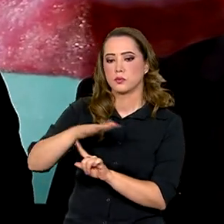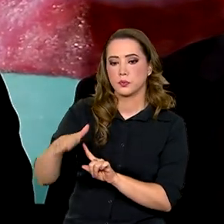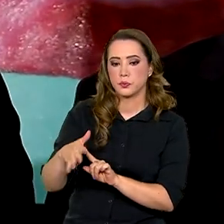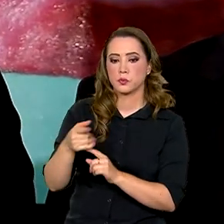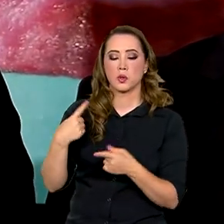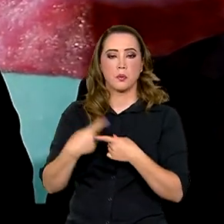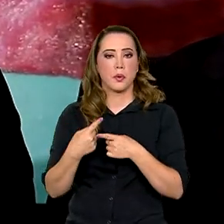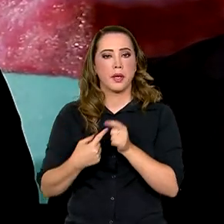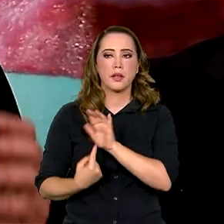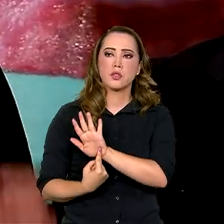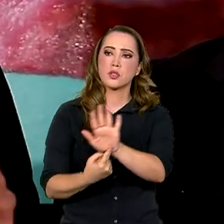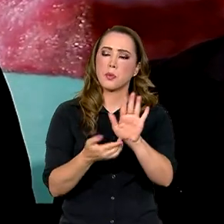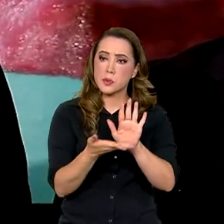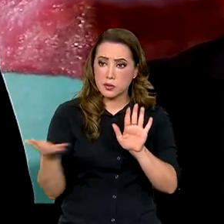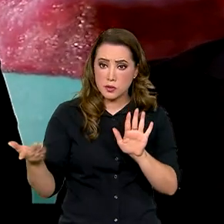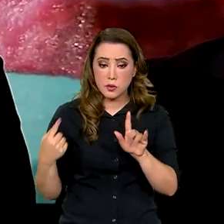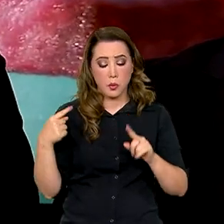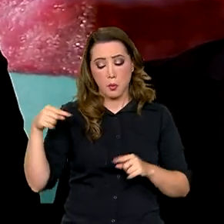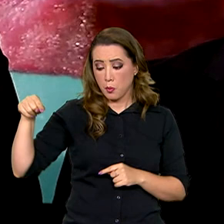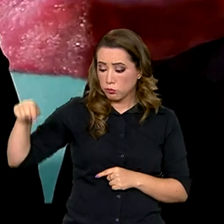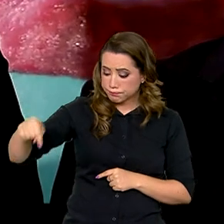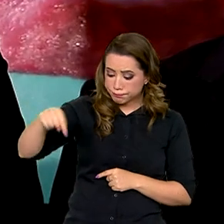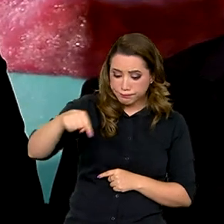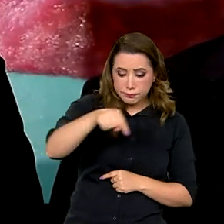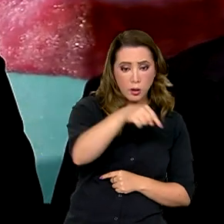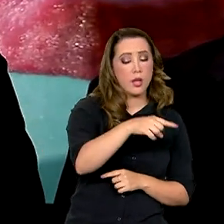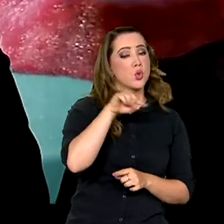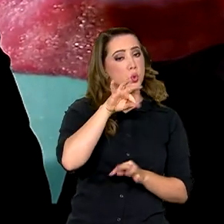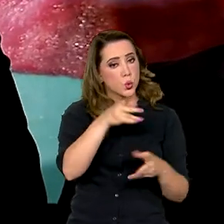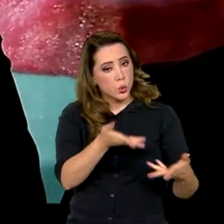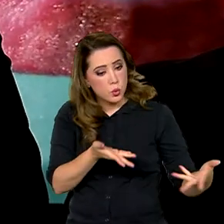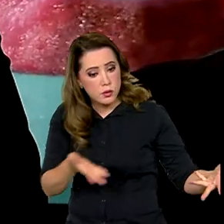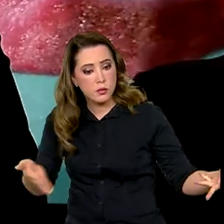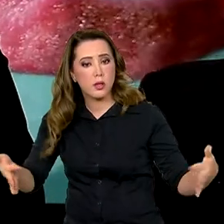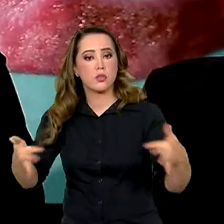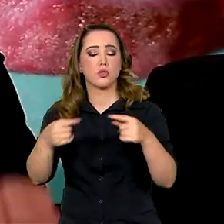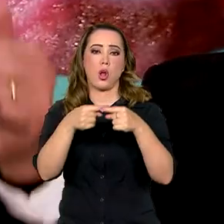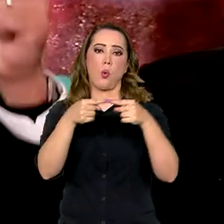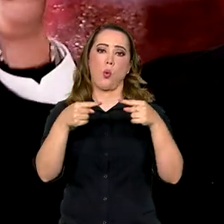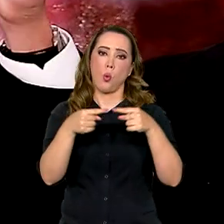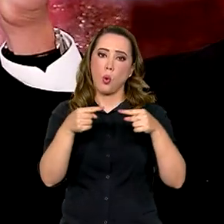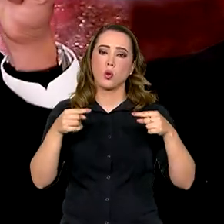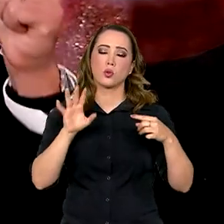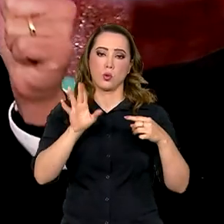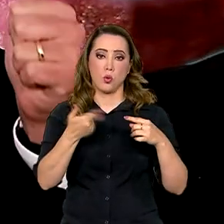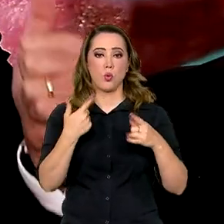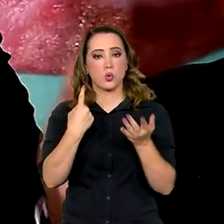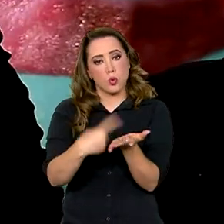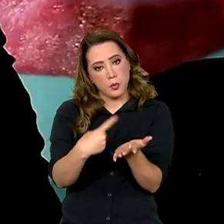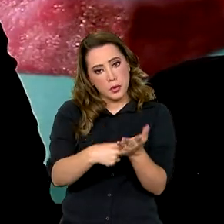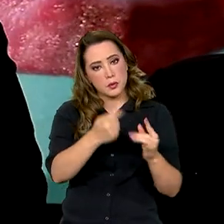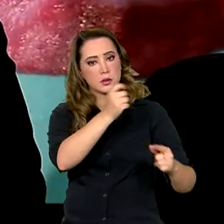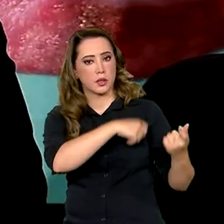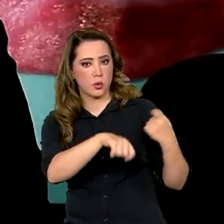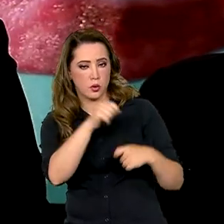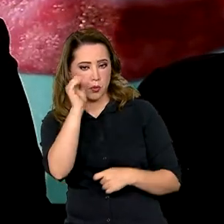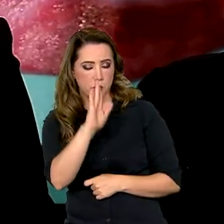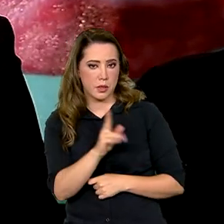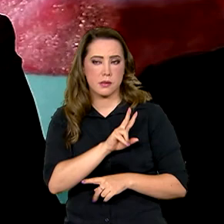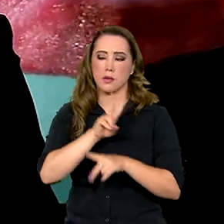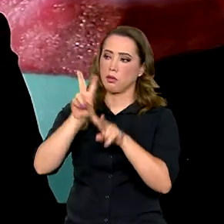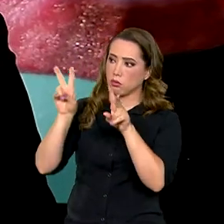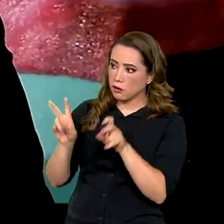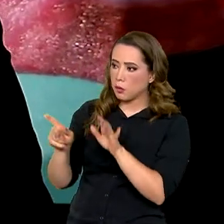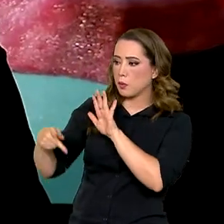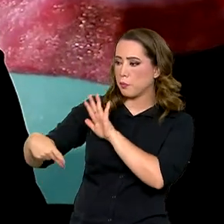colocando isso porque tudo isso dialoga com agenda econômica do Brasil que passa pela infraestrutura de transporte